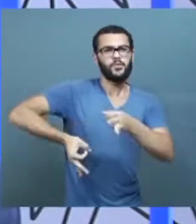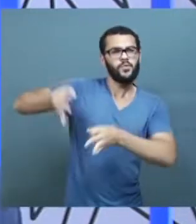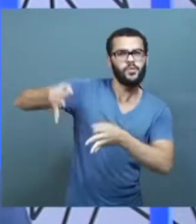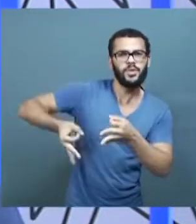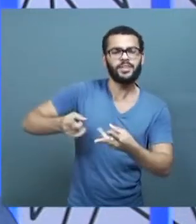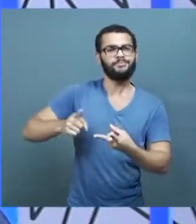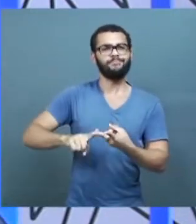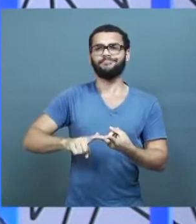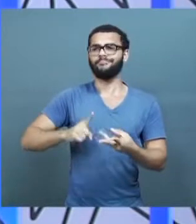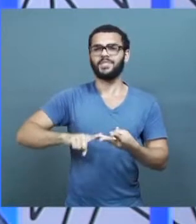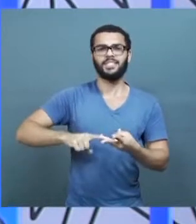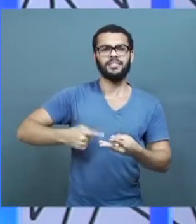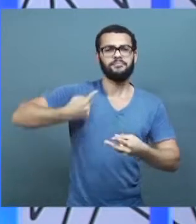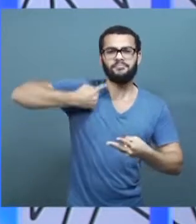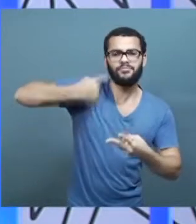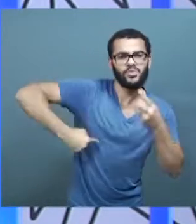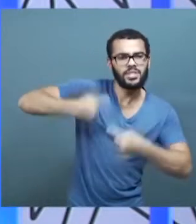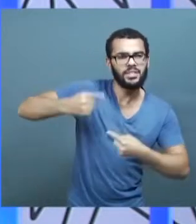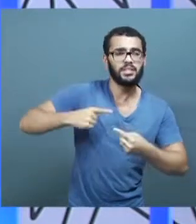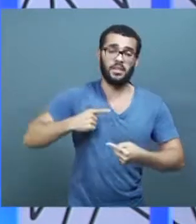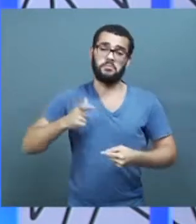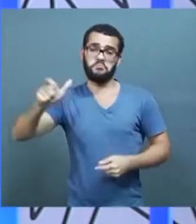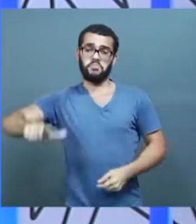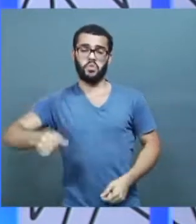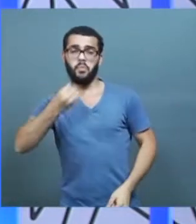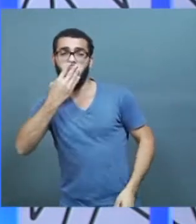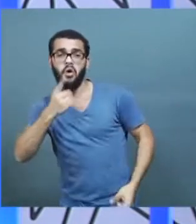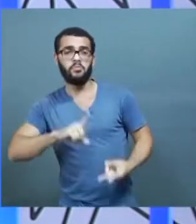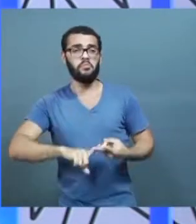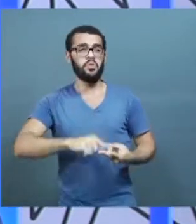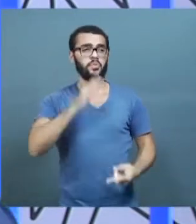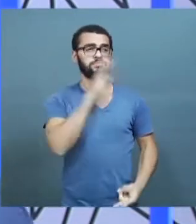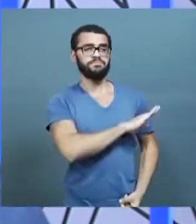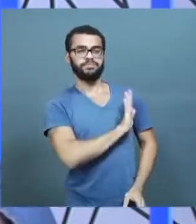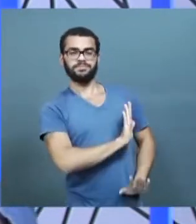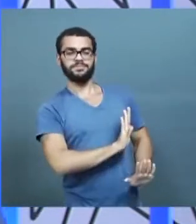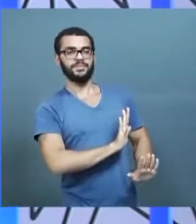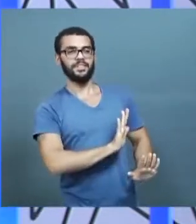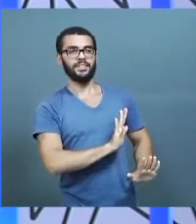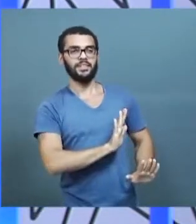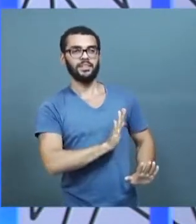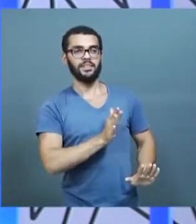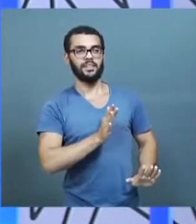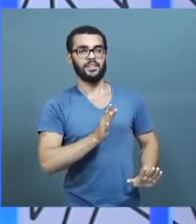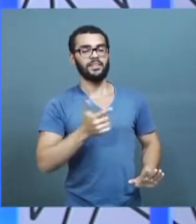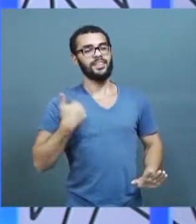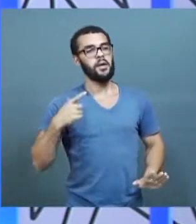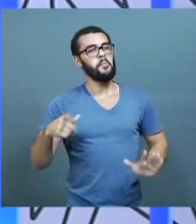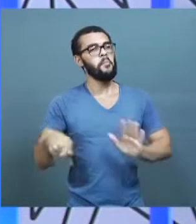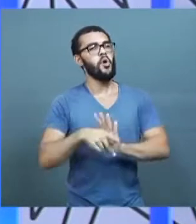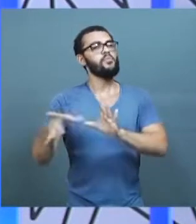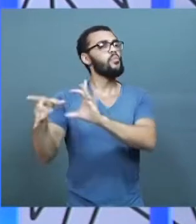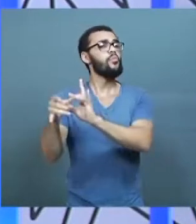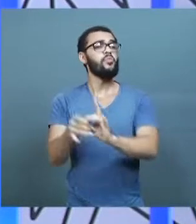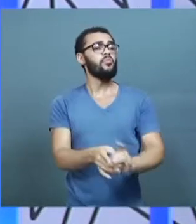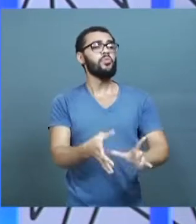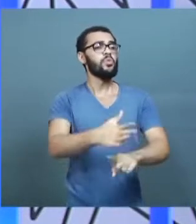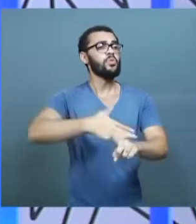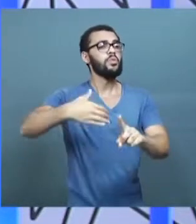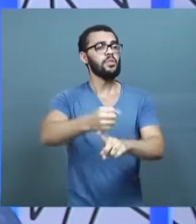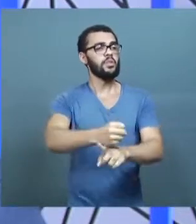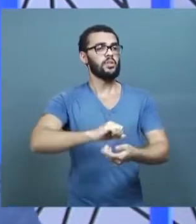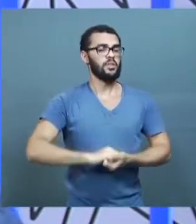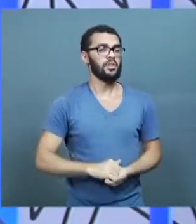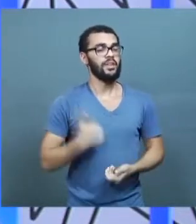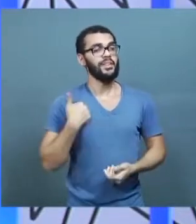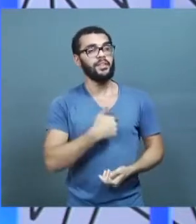jurídico, meio de político, tem gente boa e tem gente ruim. Uhum. Fazemos parte de um contexto de sociedade. Então, é importante saber